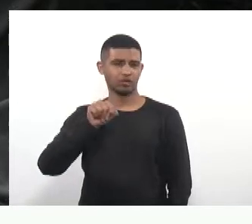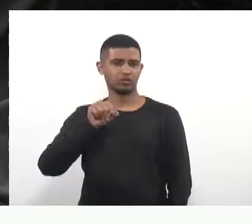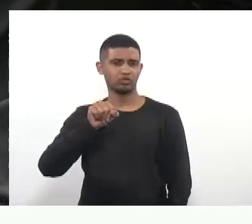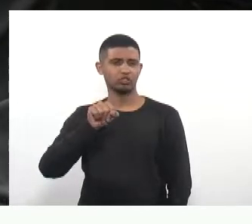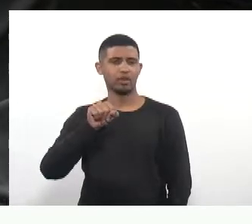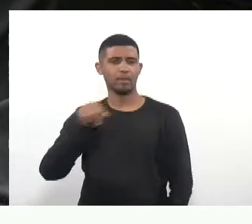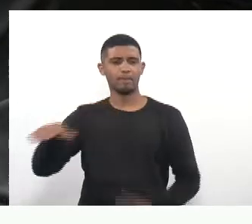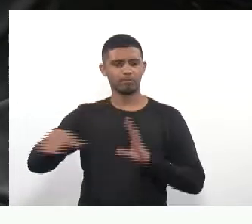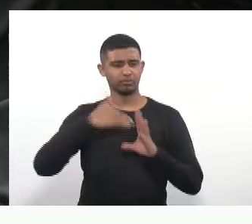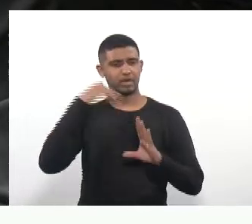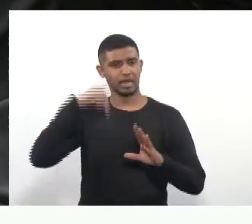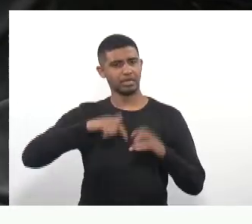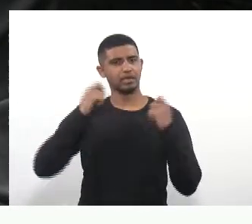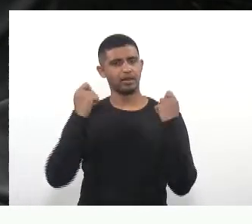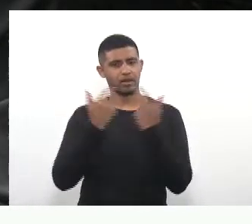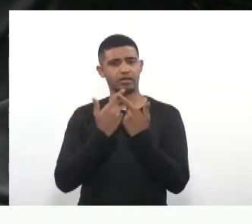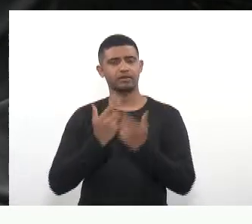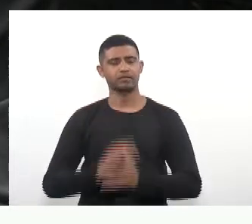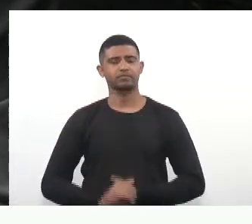Assembleia,